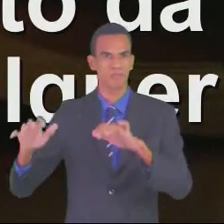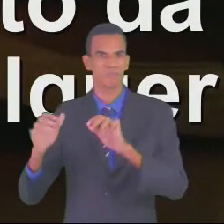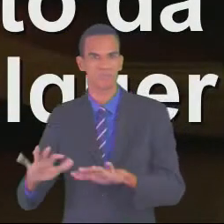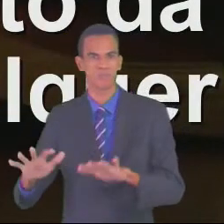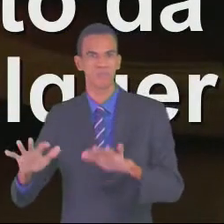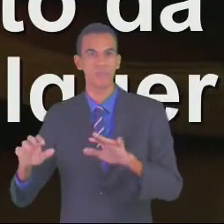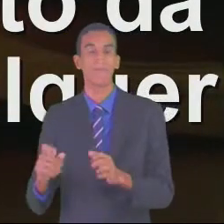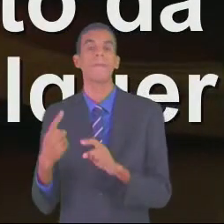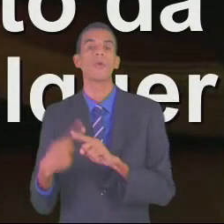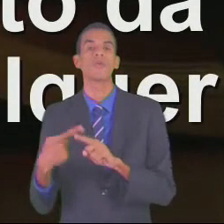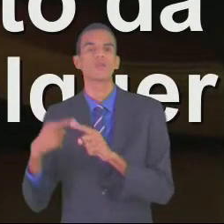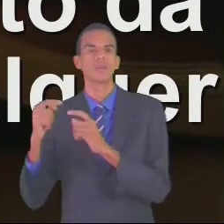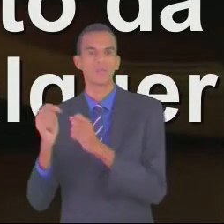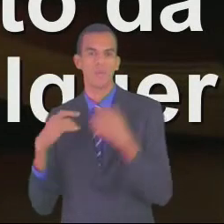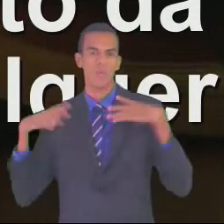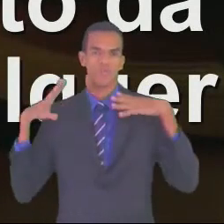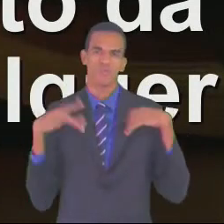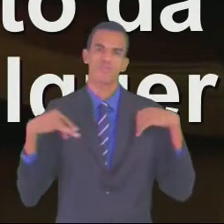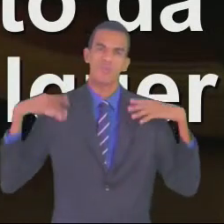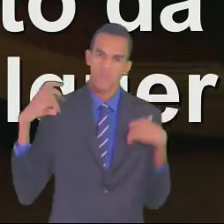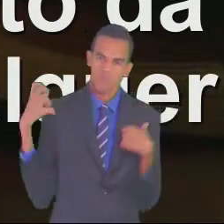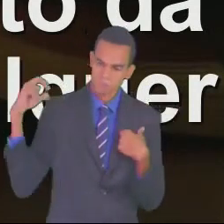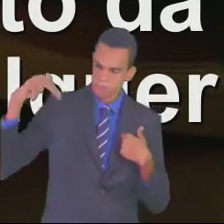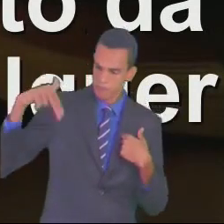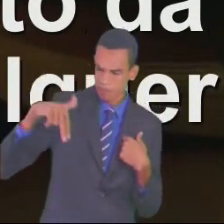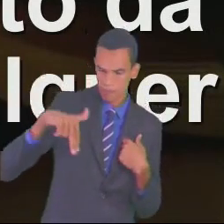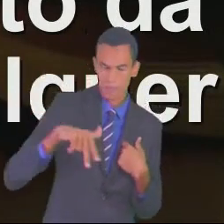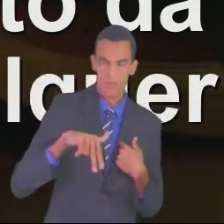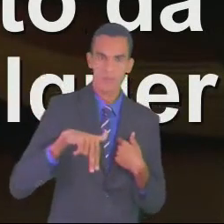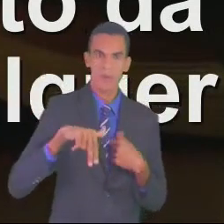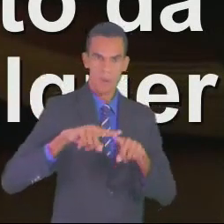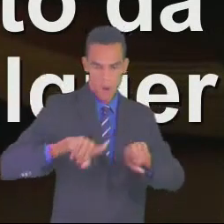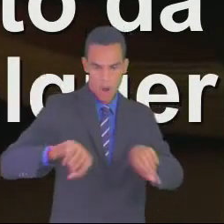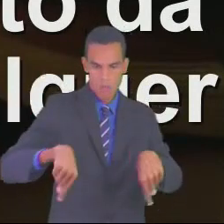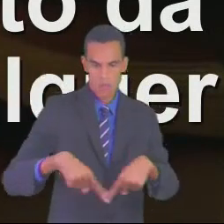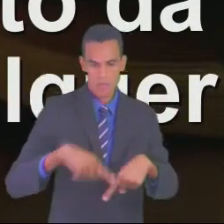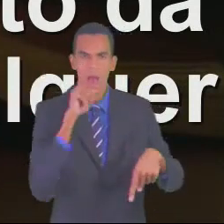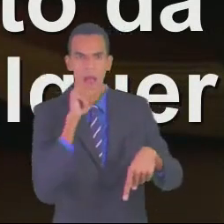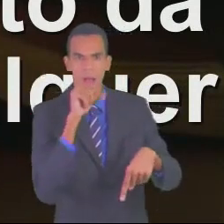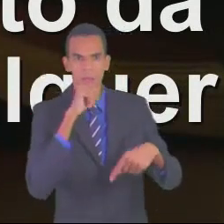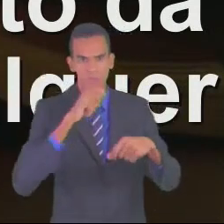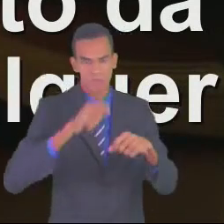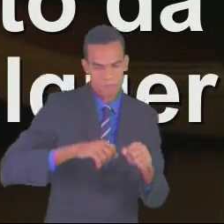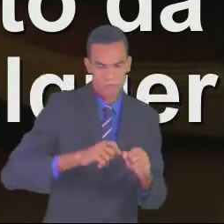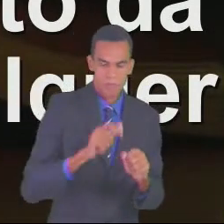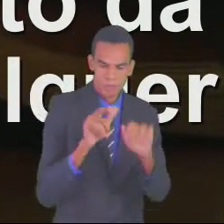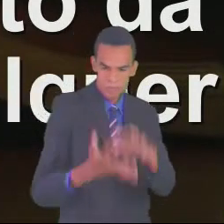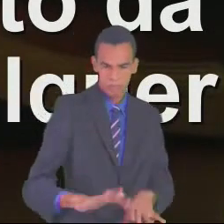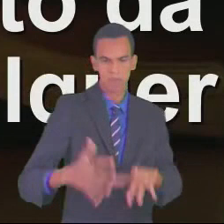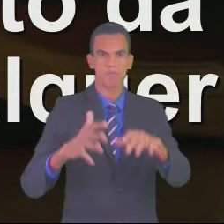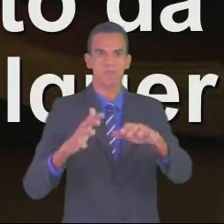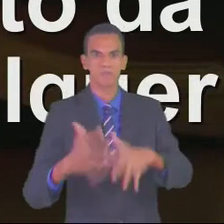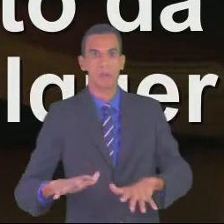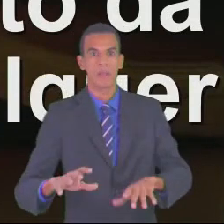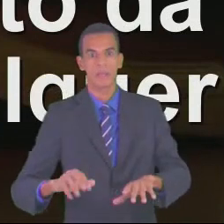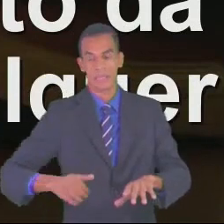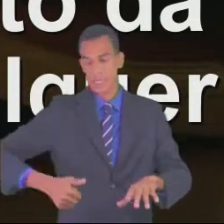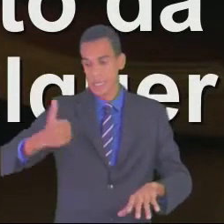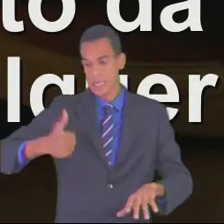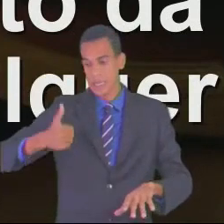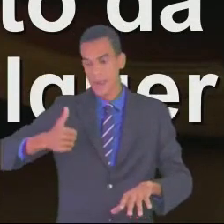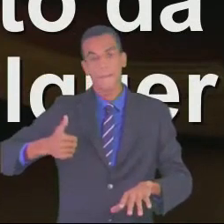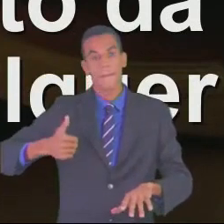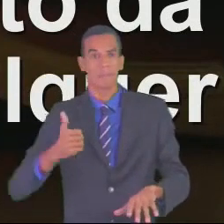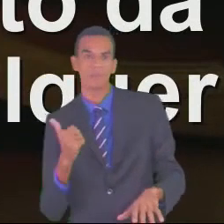Porquanto um anjo descia em certo tempo ao tanque e agitava a água, e o primeiro que ali